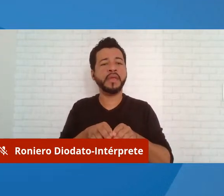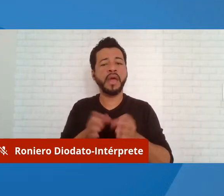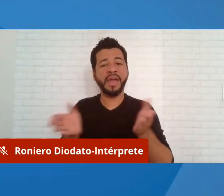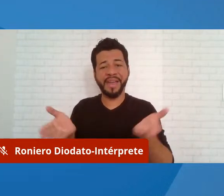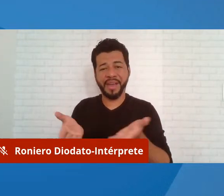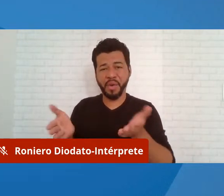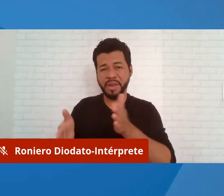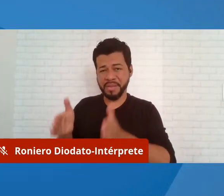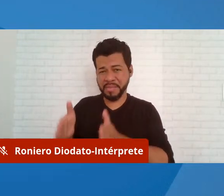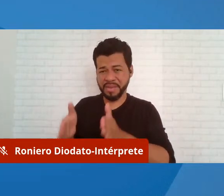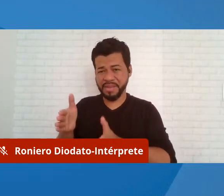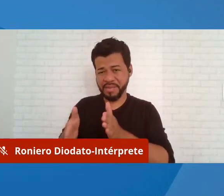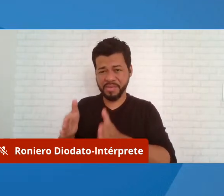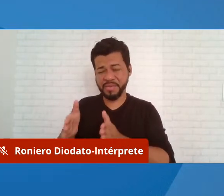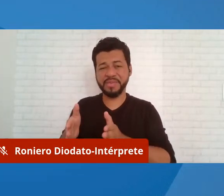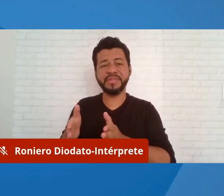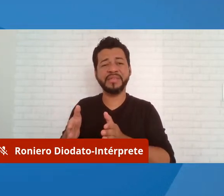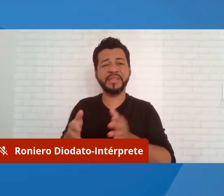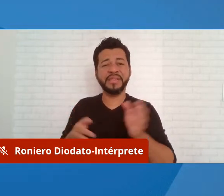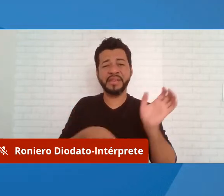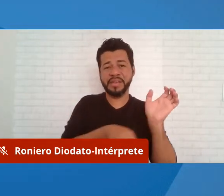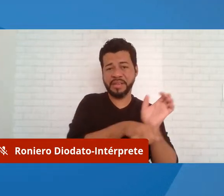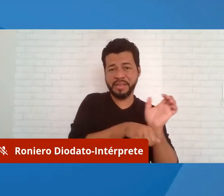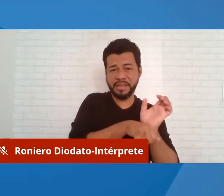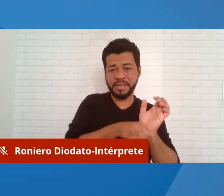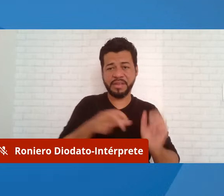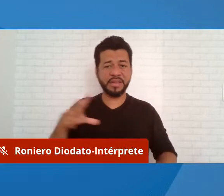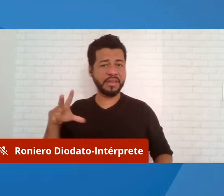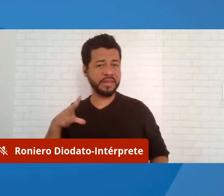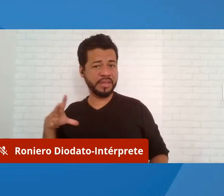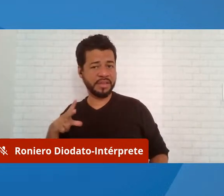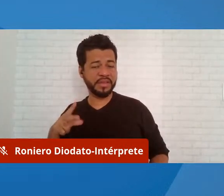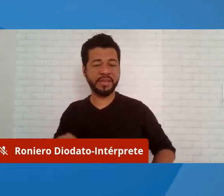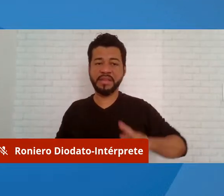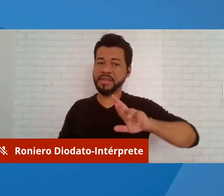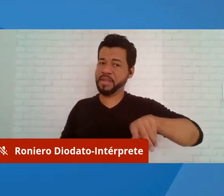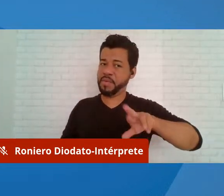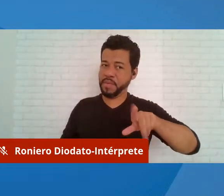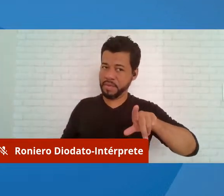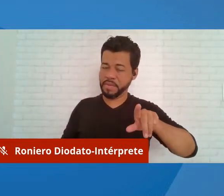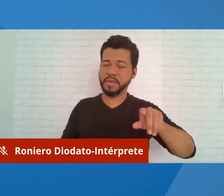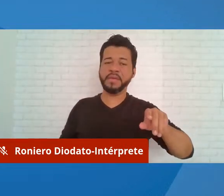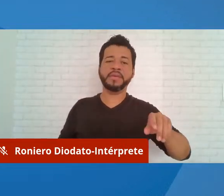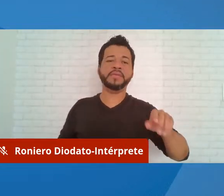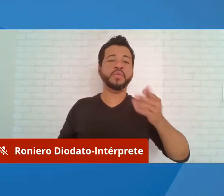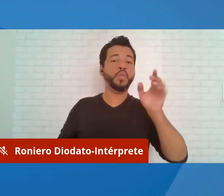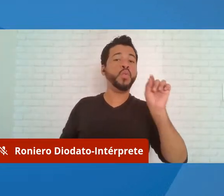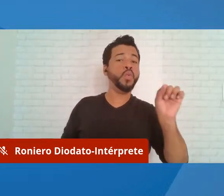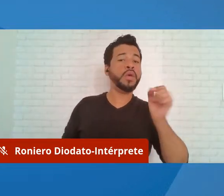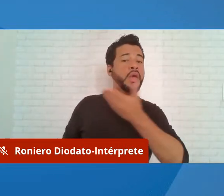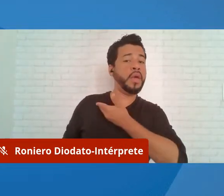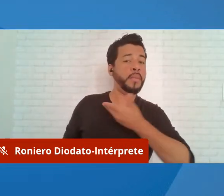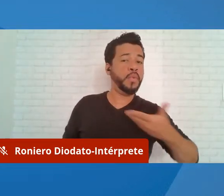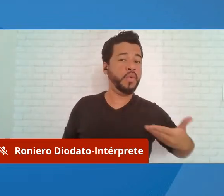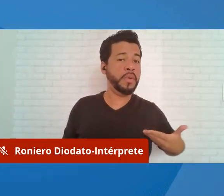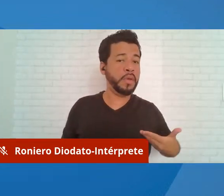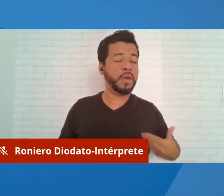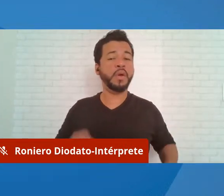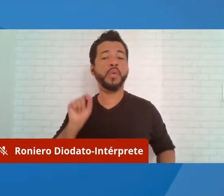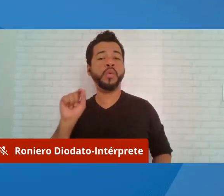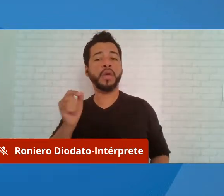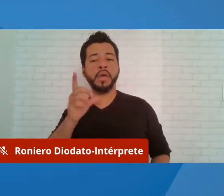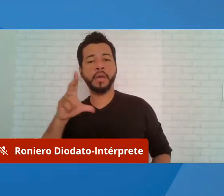é entre estatal e privado, é entre esfera mercantil e esfera pública. O Estado está no meio disso. O Estado é um espaço